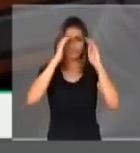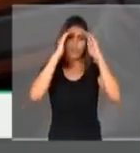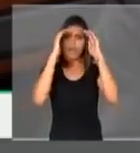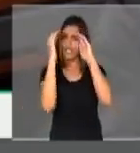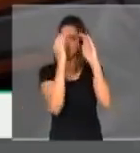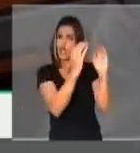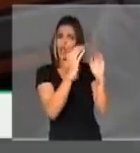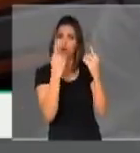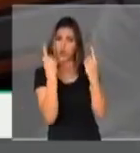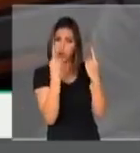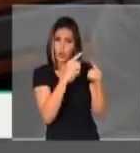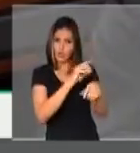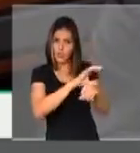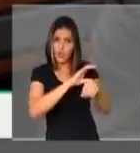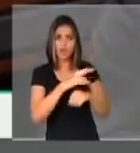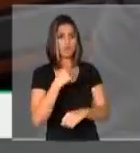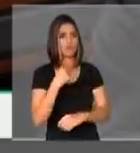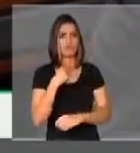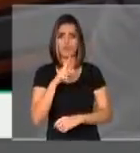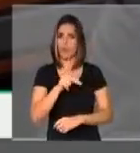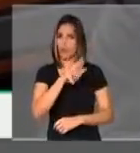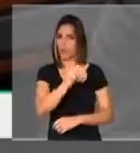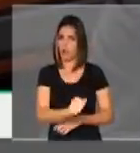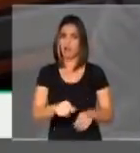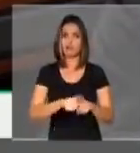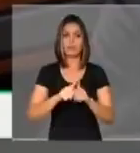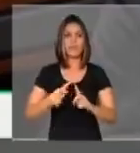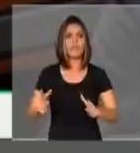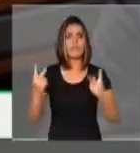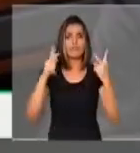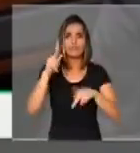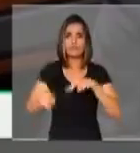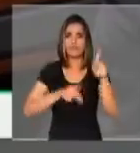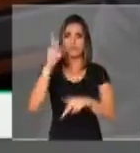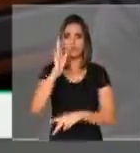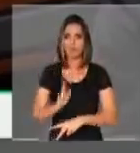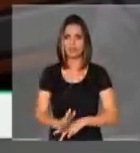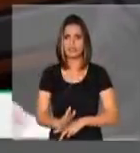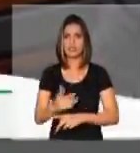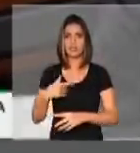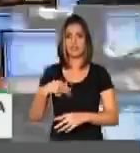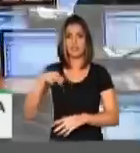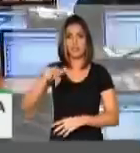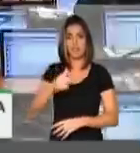afrontado. Viva o povo brasileiro, vamos dizer não a essa reforma arbitrária da Previdência.